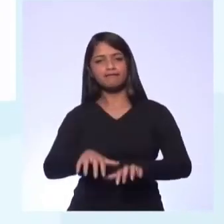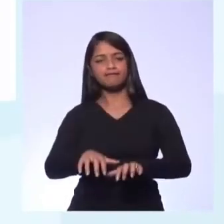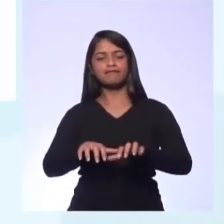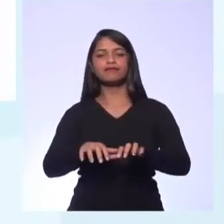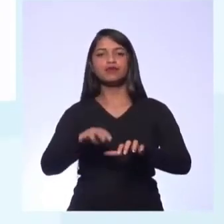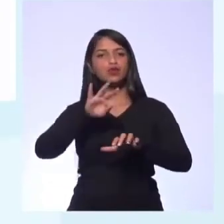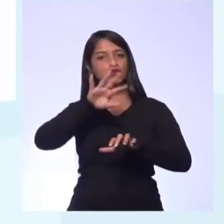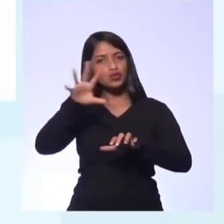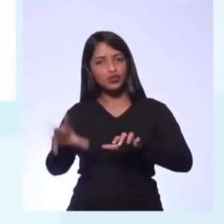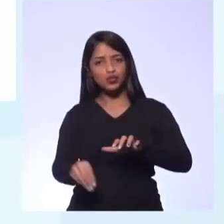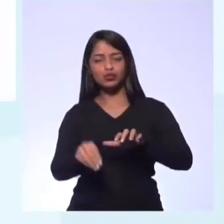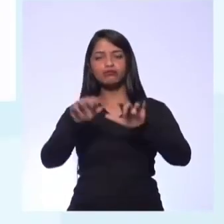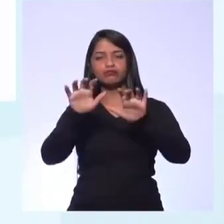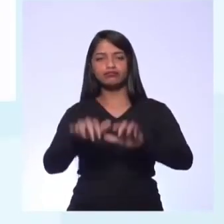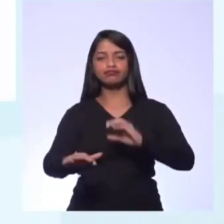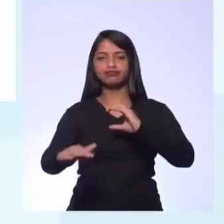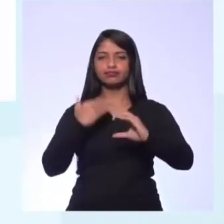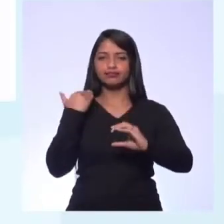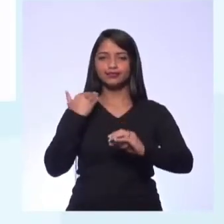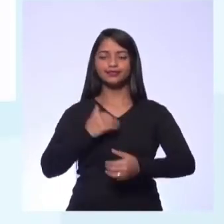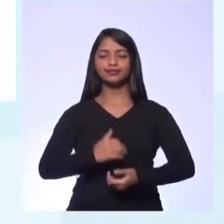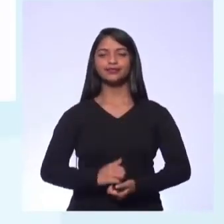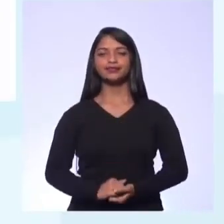aí se você tiver mais de um prato favorito.